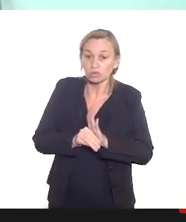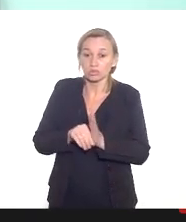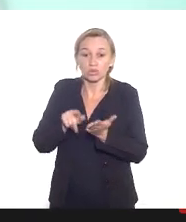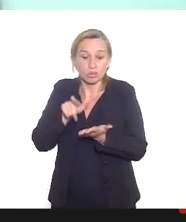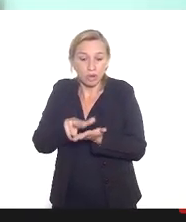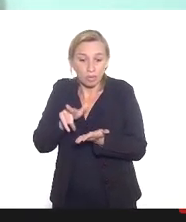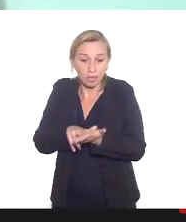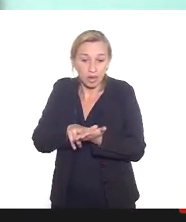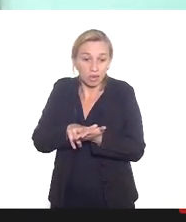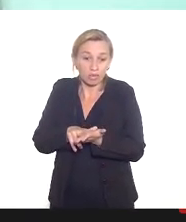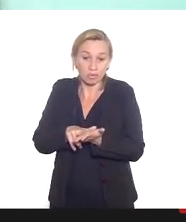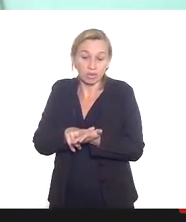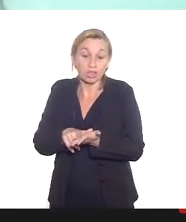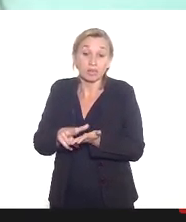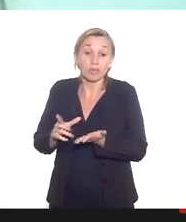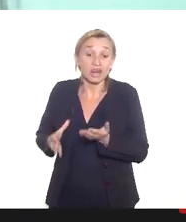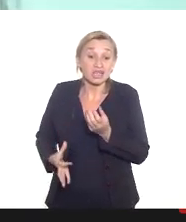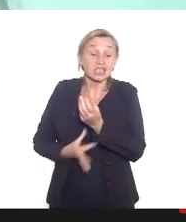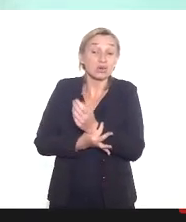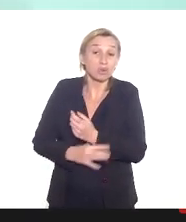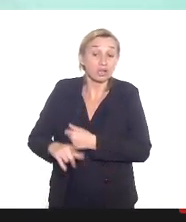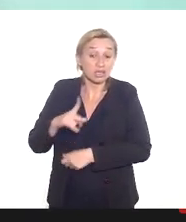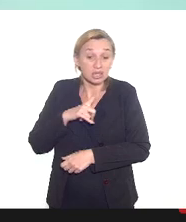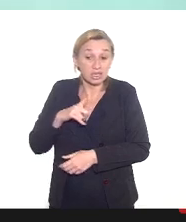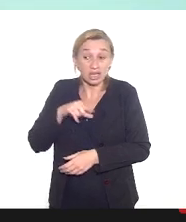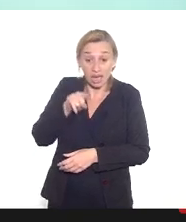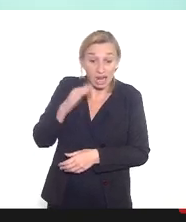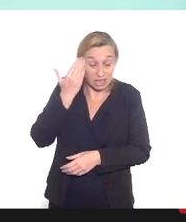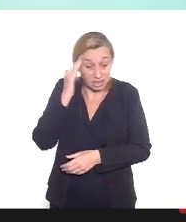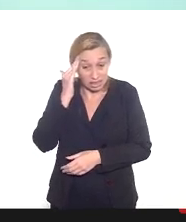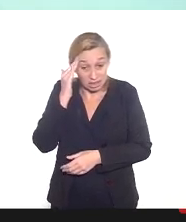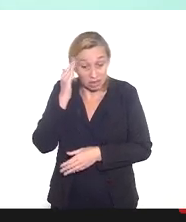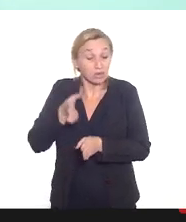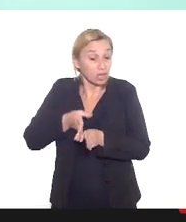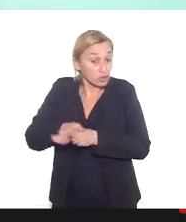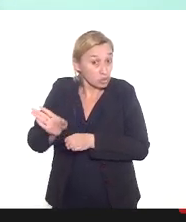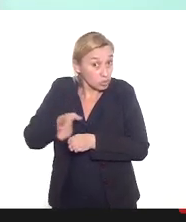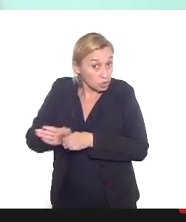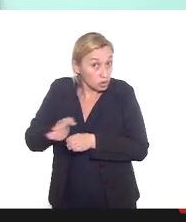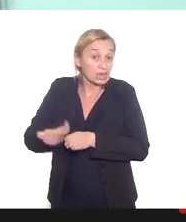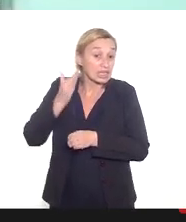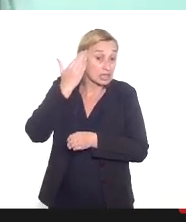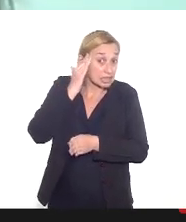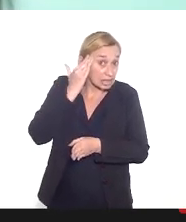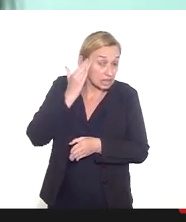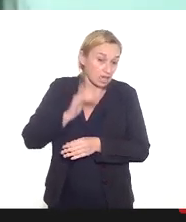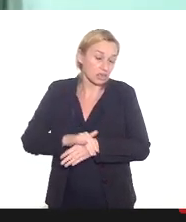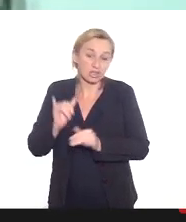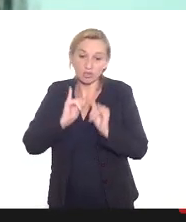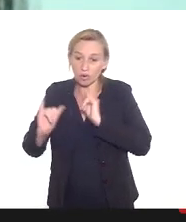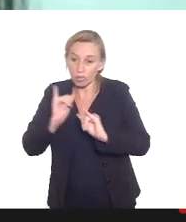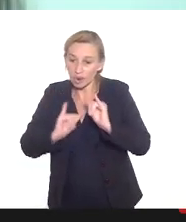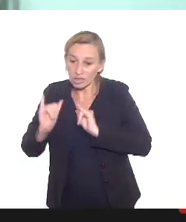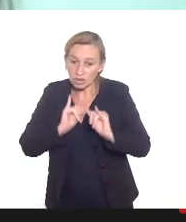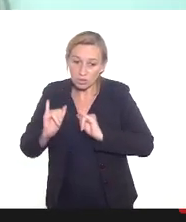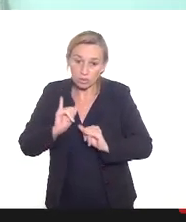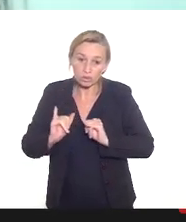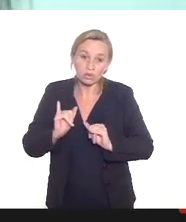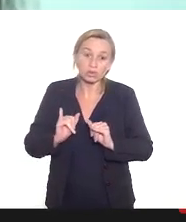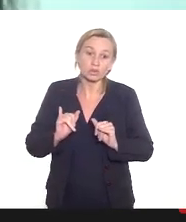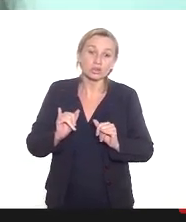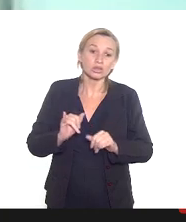esclarecimento é para assegurar que ela entendeu as as orientações entendeu as informações